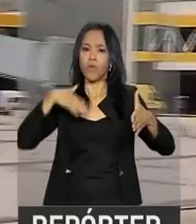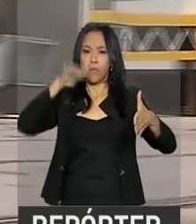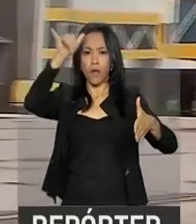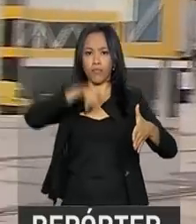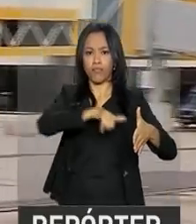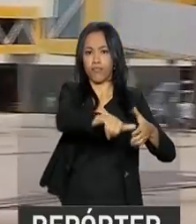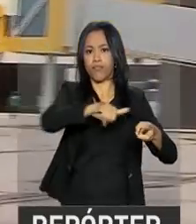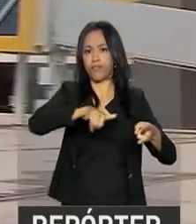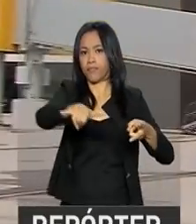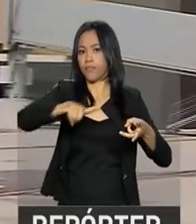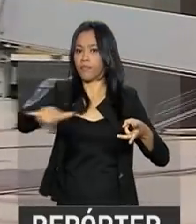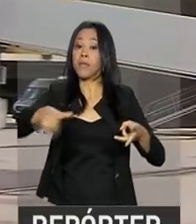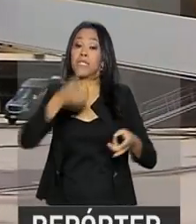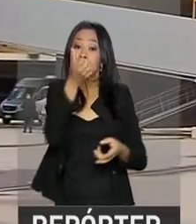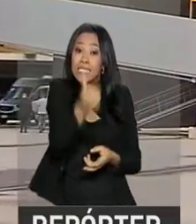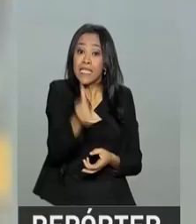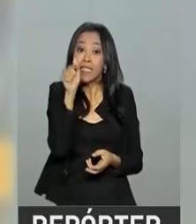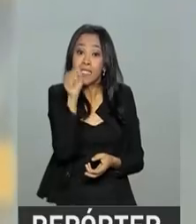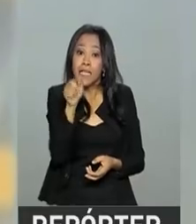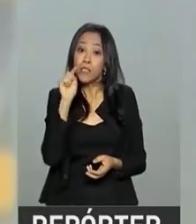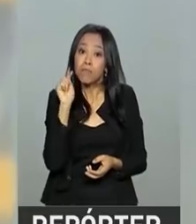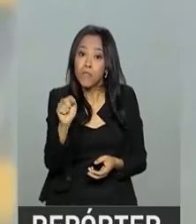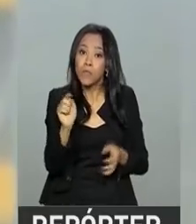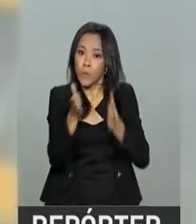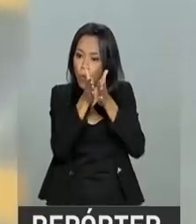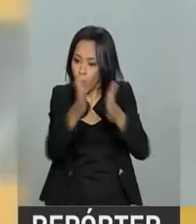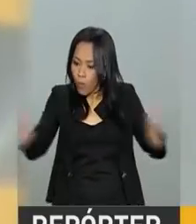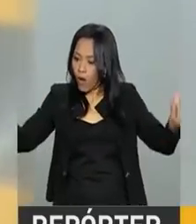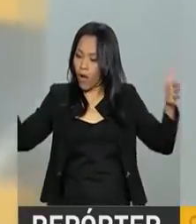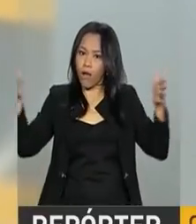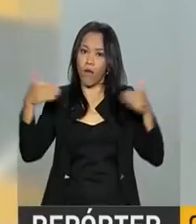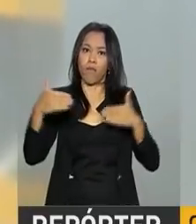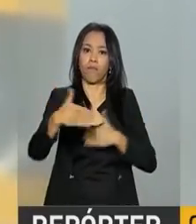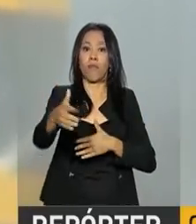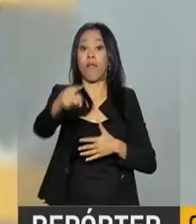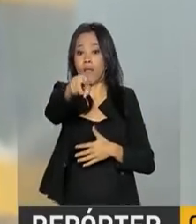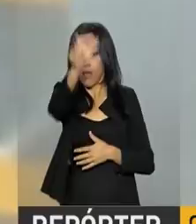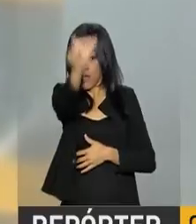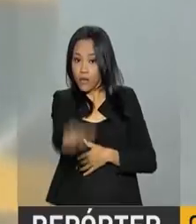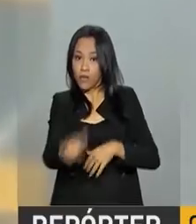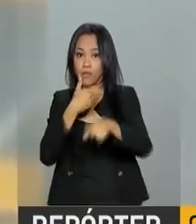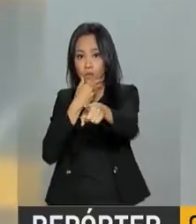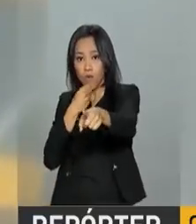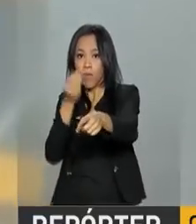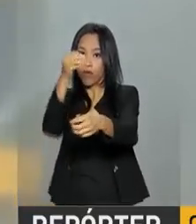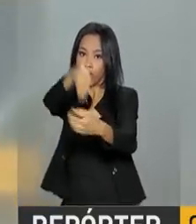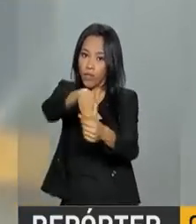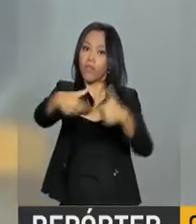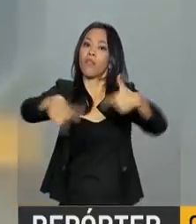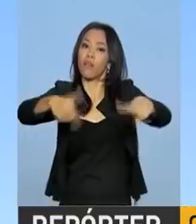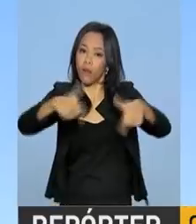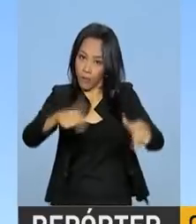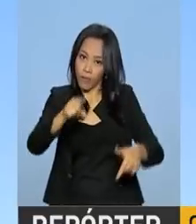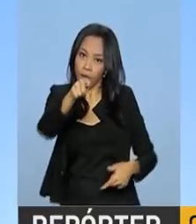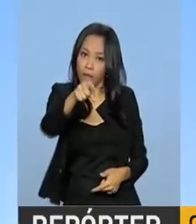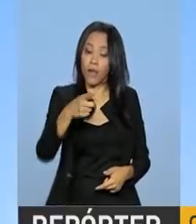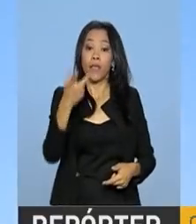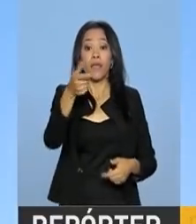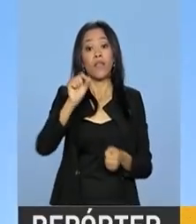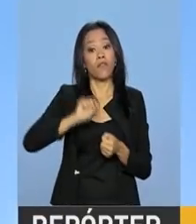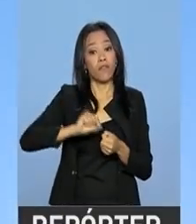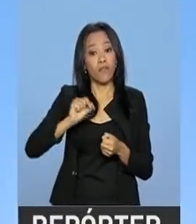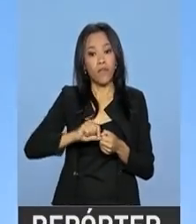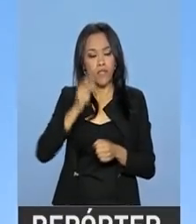67 mil metros quadrados. Carlos é um dos 1.500 operários que trabalharam no terminal. Ele fez